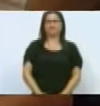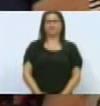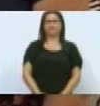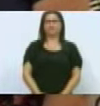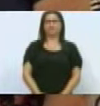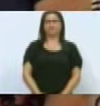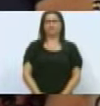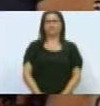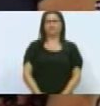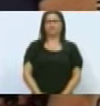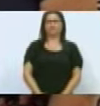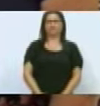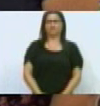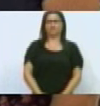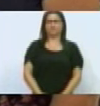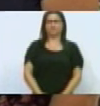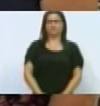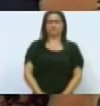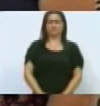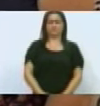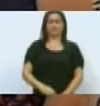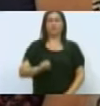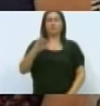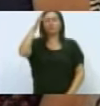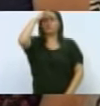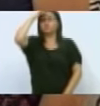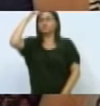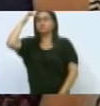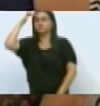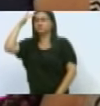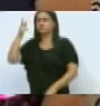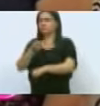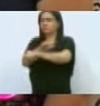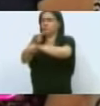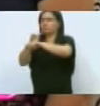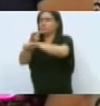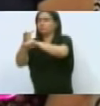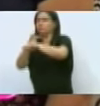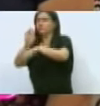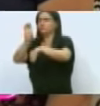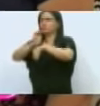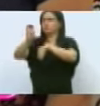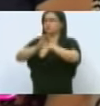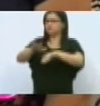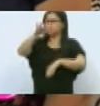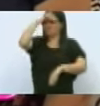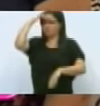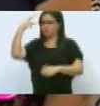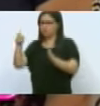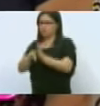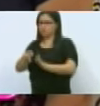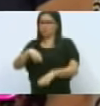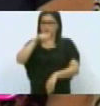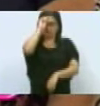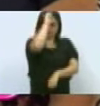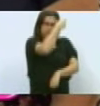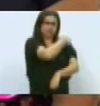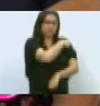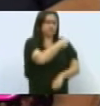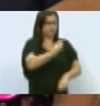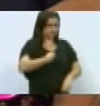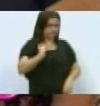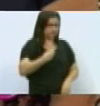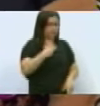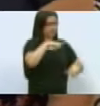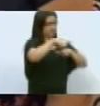Qual o tipo de pessoas que mais vem aqui procurar? É, o pessoal que mora em São José do Rio Preto, né? E as pessoas que trabalham